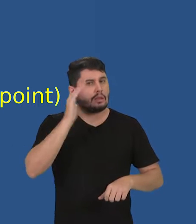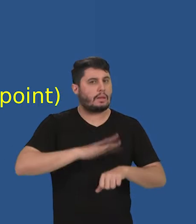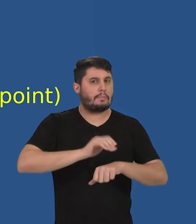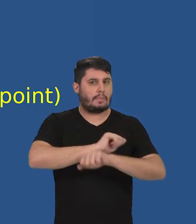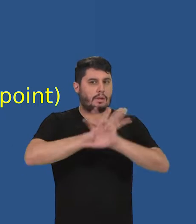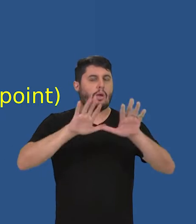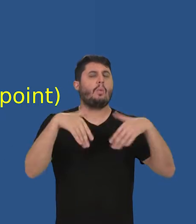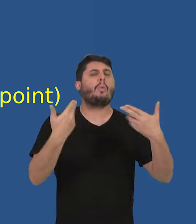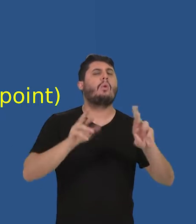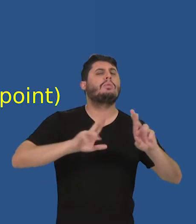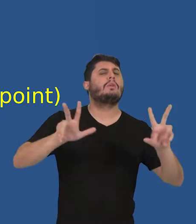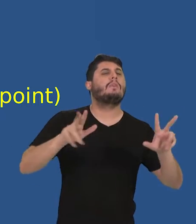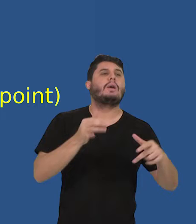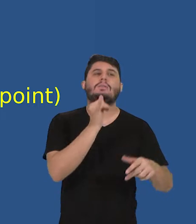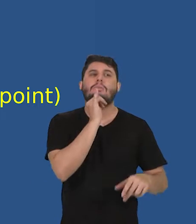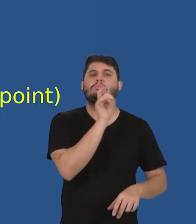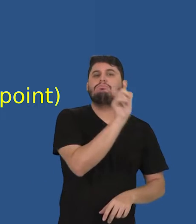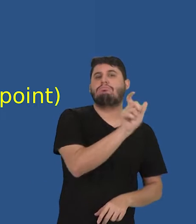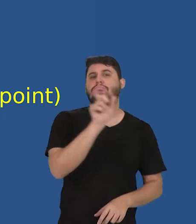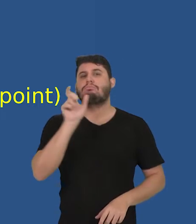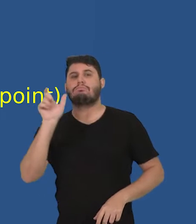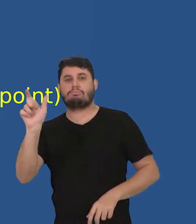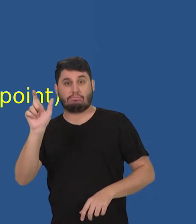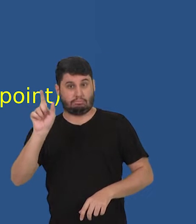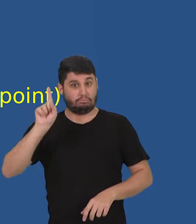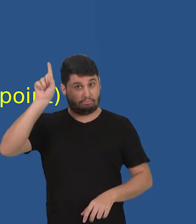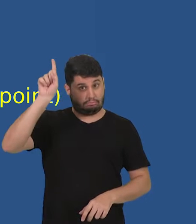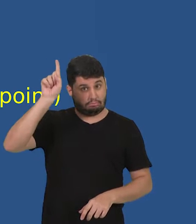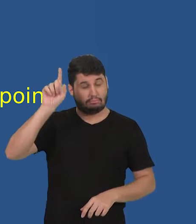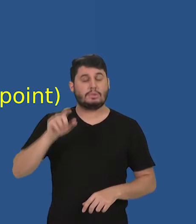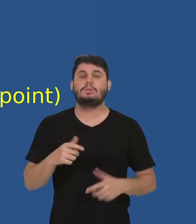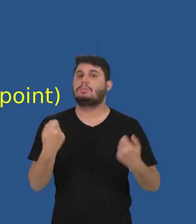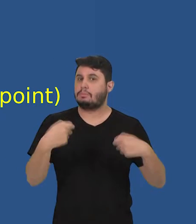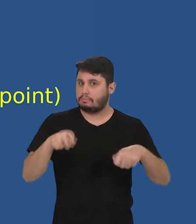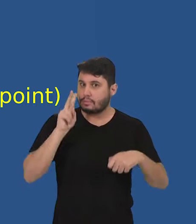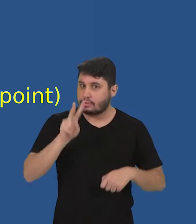Qual a diferença? Veja só. No skimming, que é a primeira, você precisa dar uma olhada